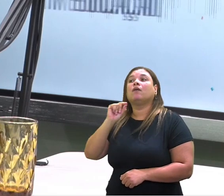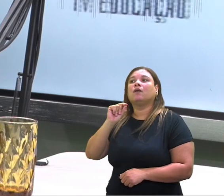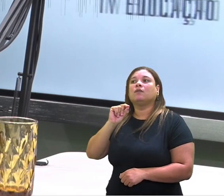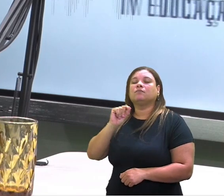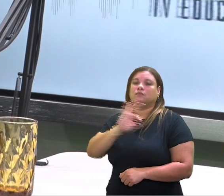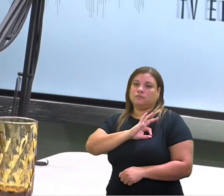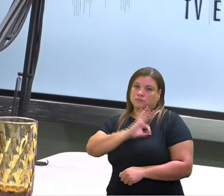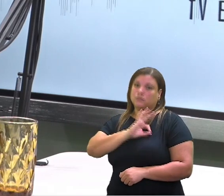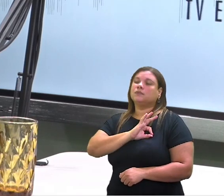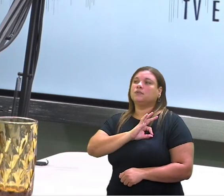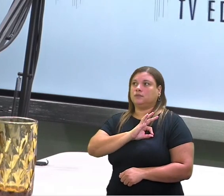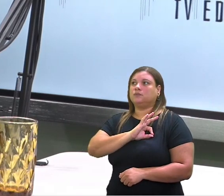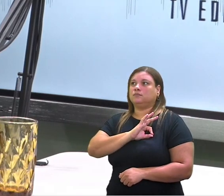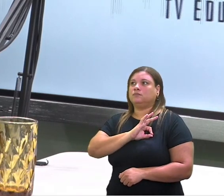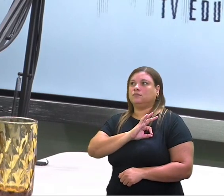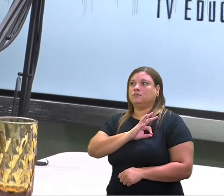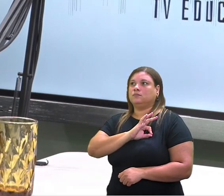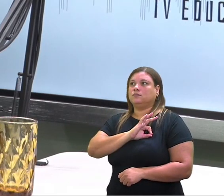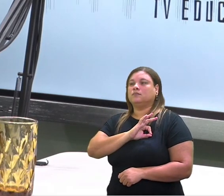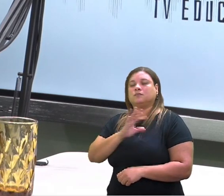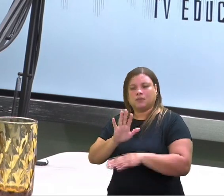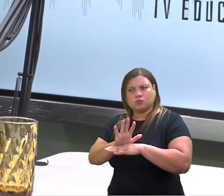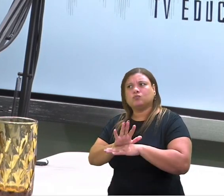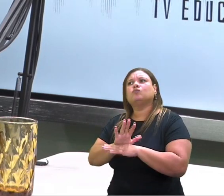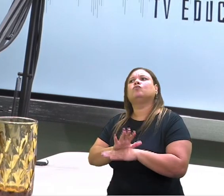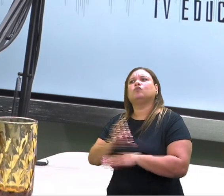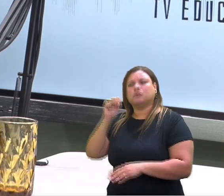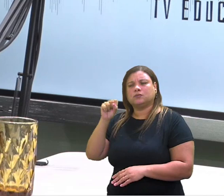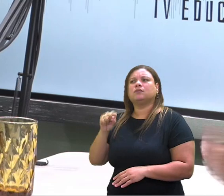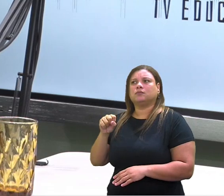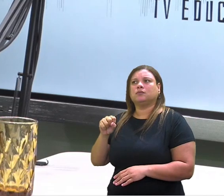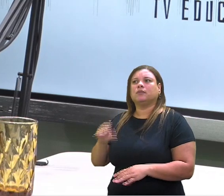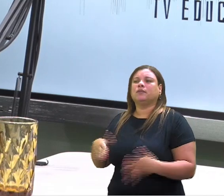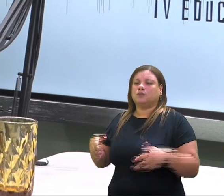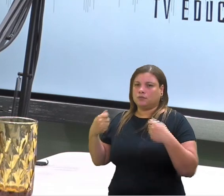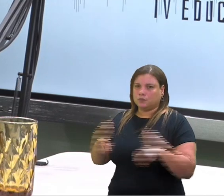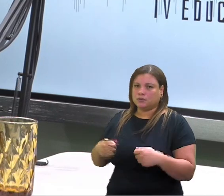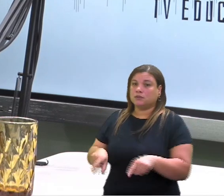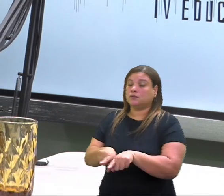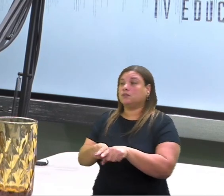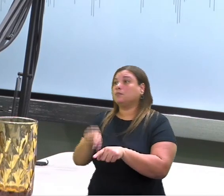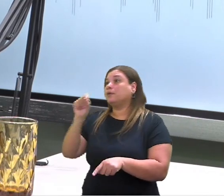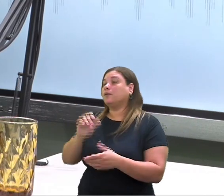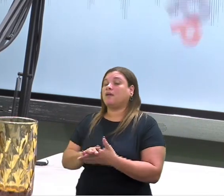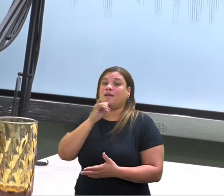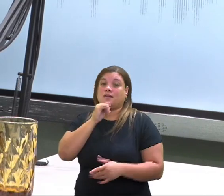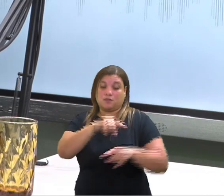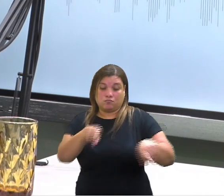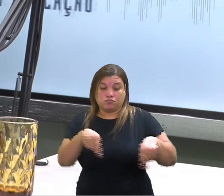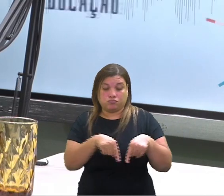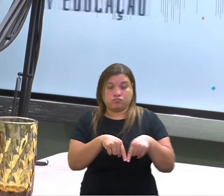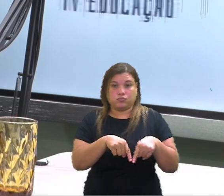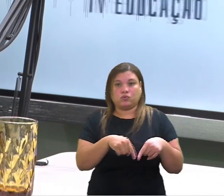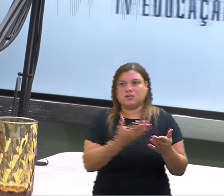Tá joia? Então, o professor foi ameaçado, ele deve sim comunicar de imediato à direção. É muito importante essa cadeia hierárquica,